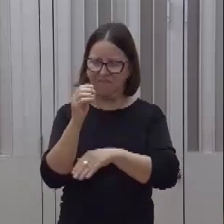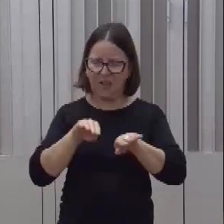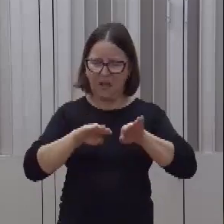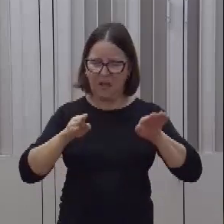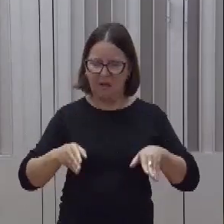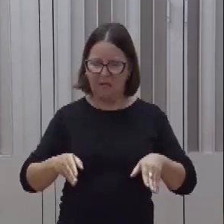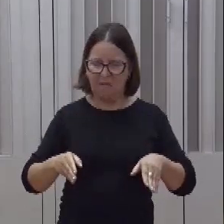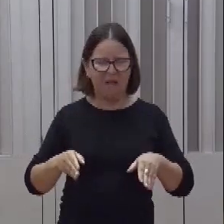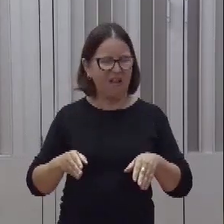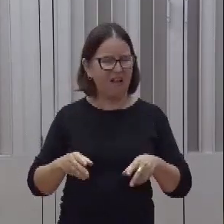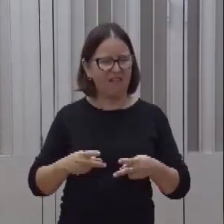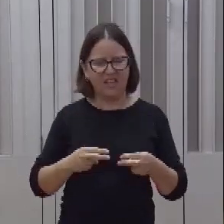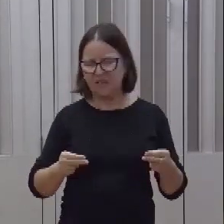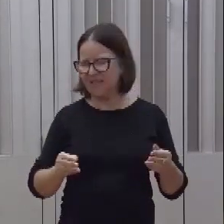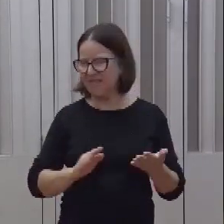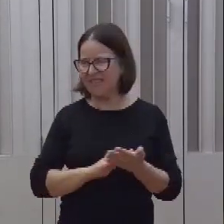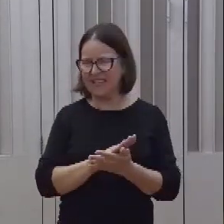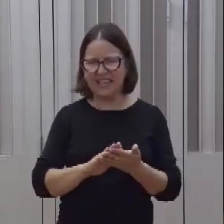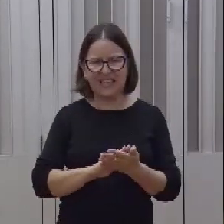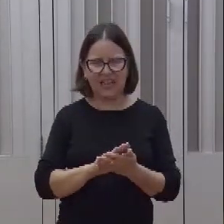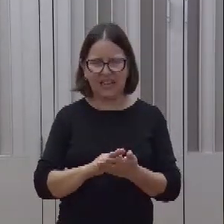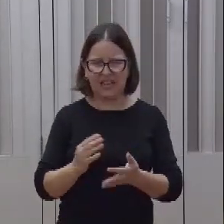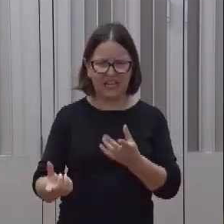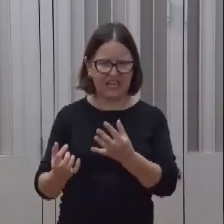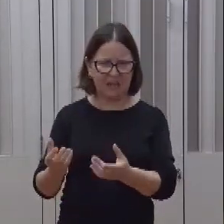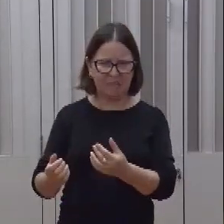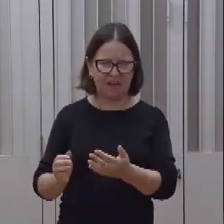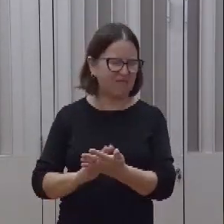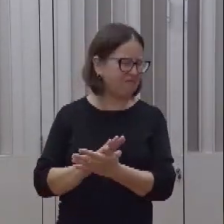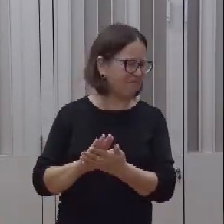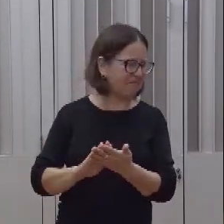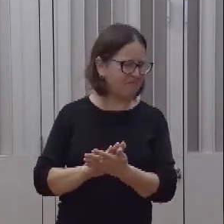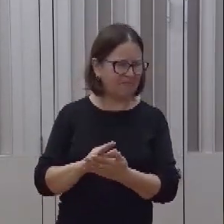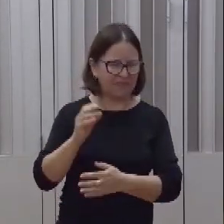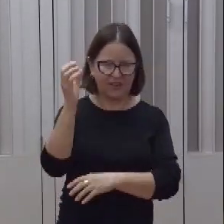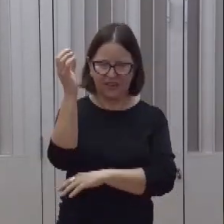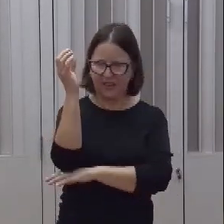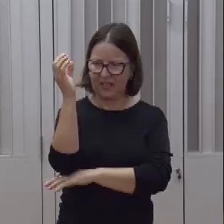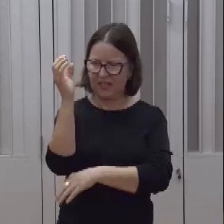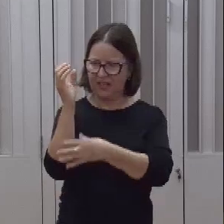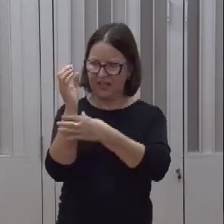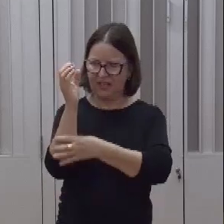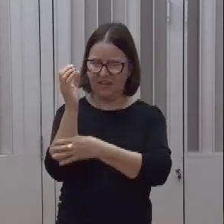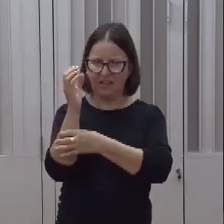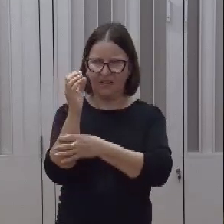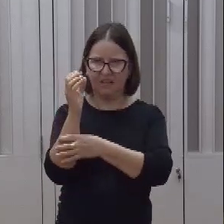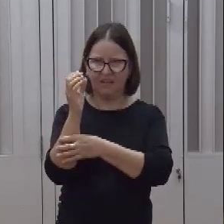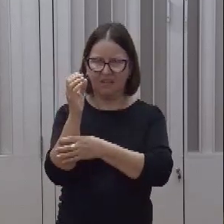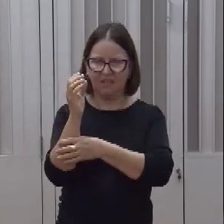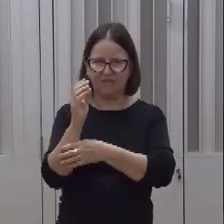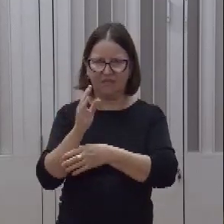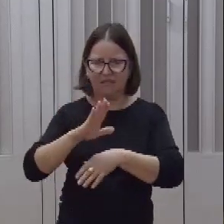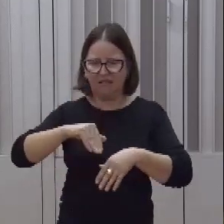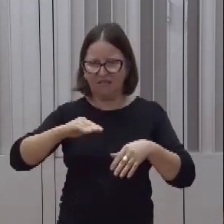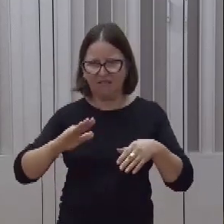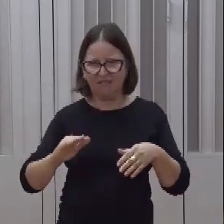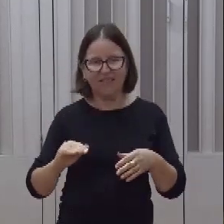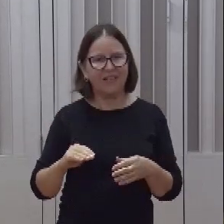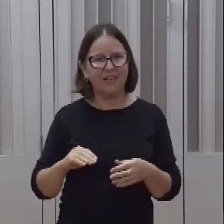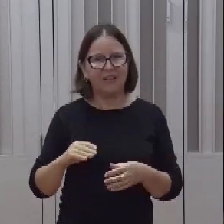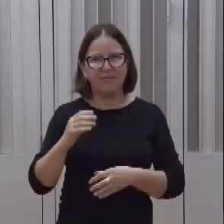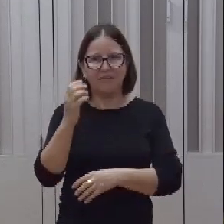não serve para carvoaria. É uma madeira muito mole, é uma trepadeira que não